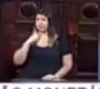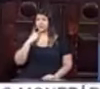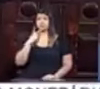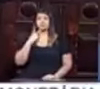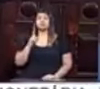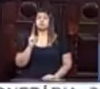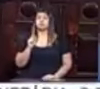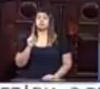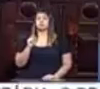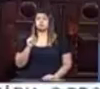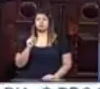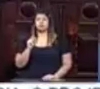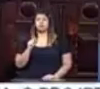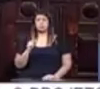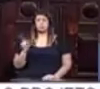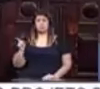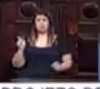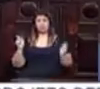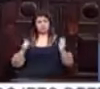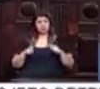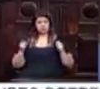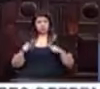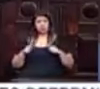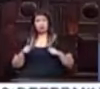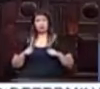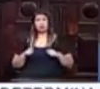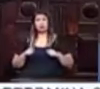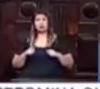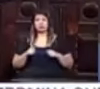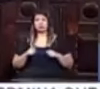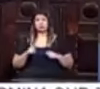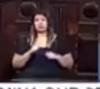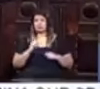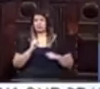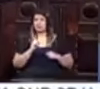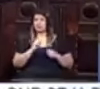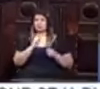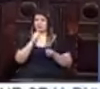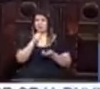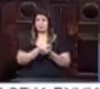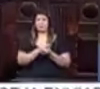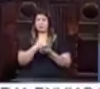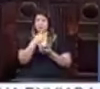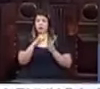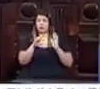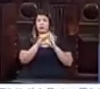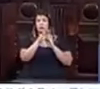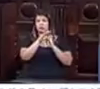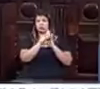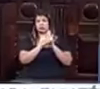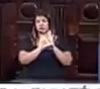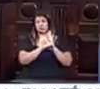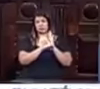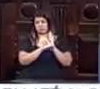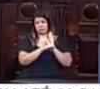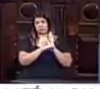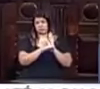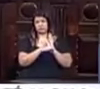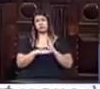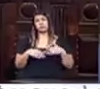para que o governo tenha condições de não cumprir as exigências legais.